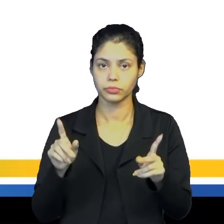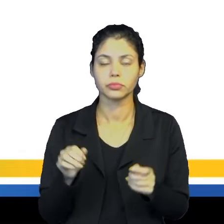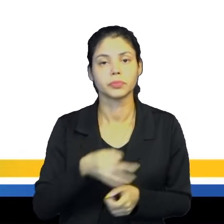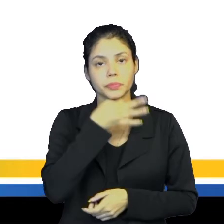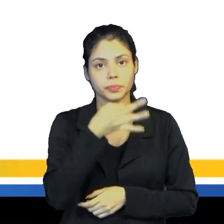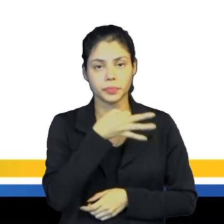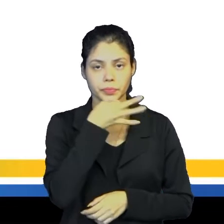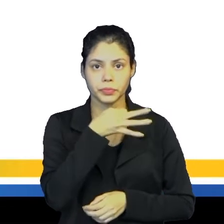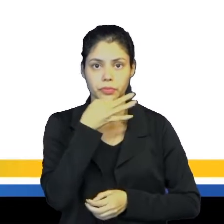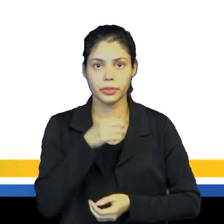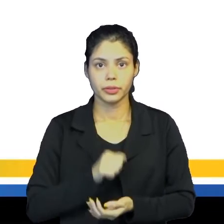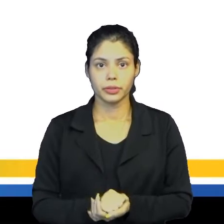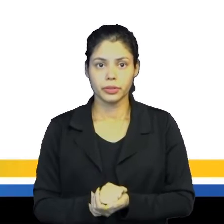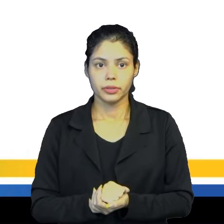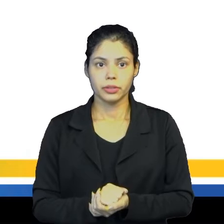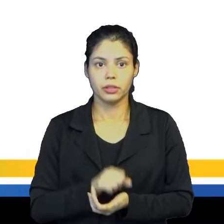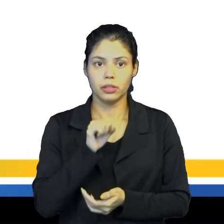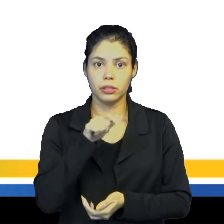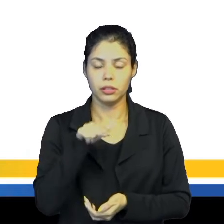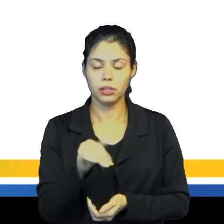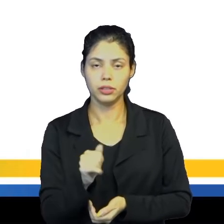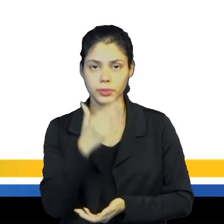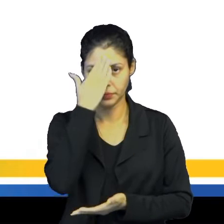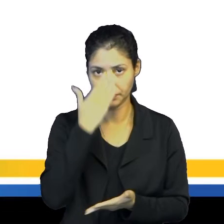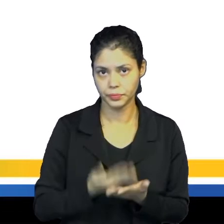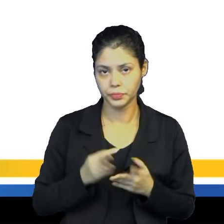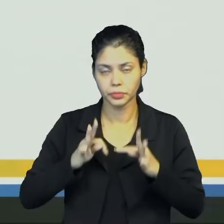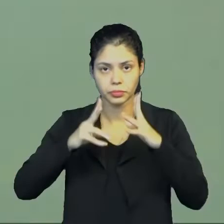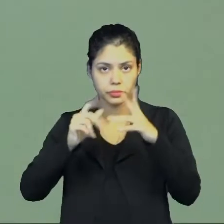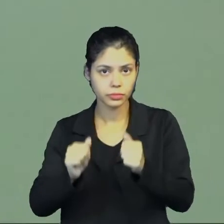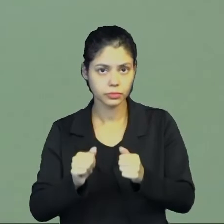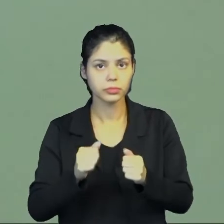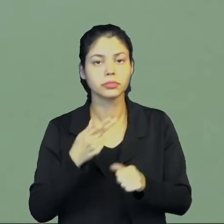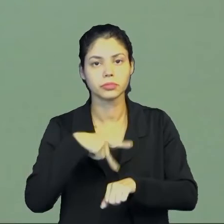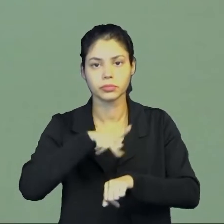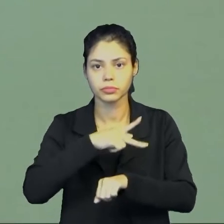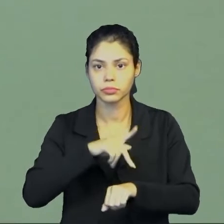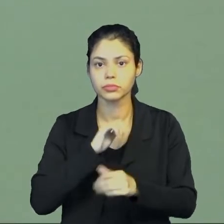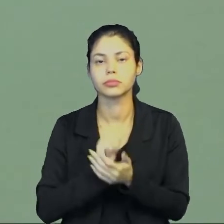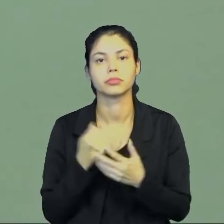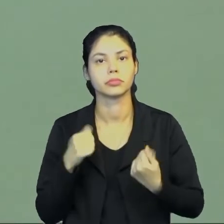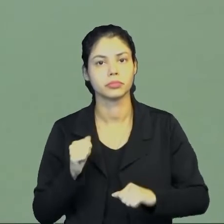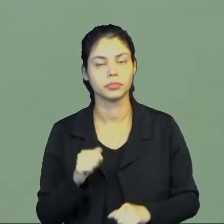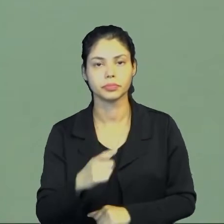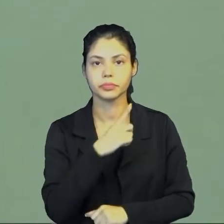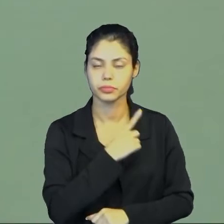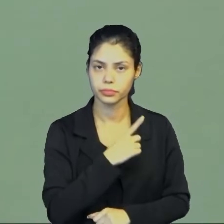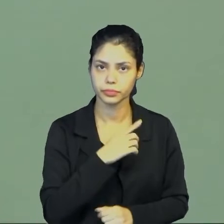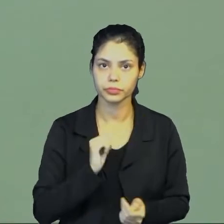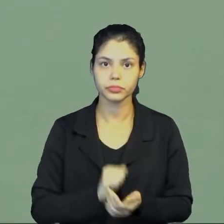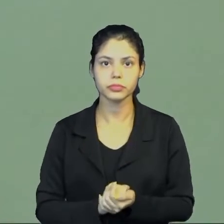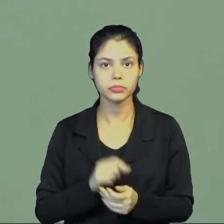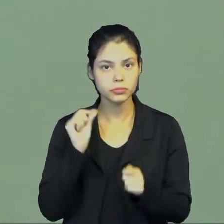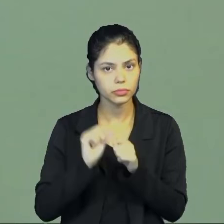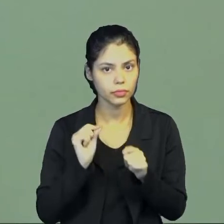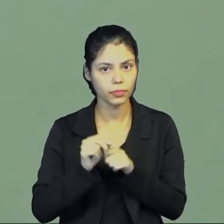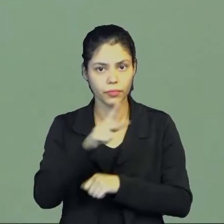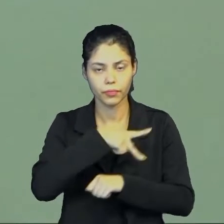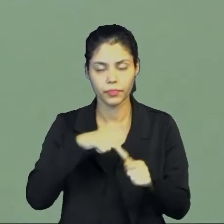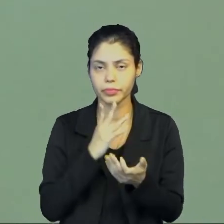né? O San Martín acreditava que todos esses países deveriam ser, né, se formar como